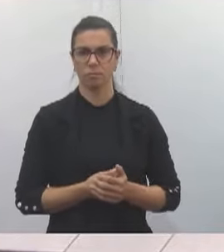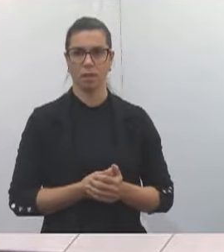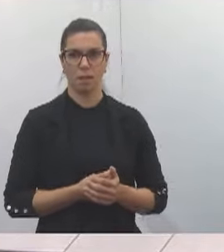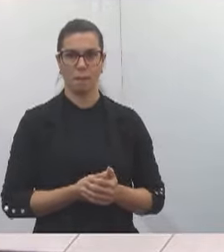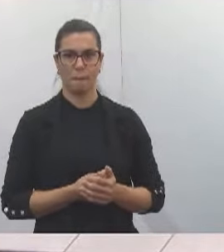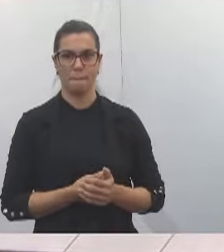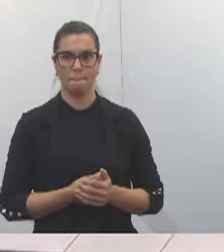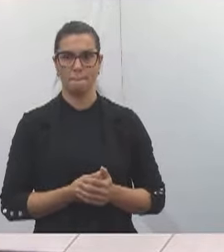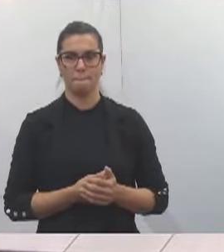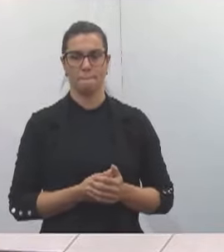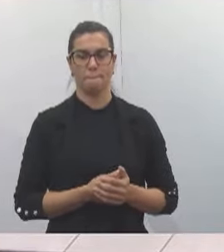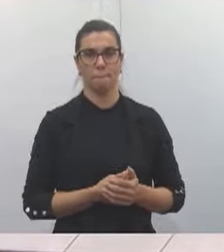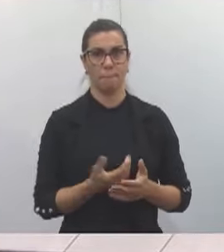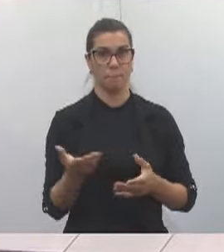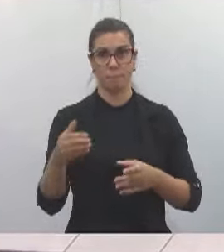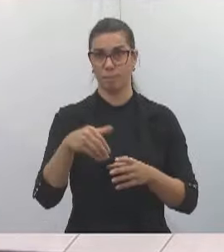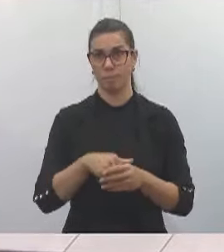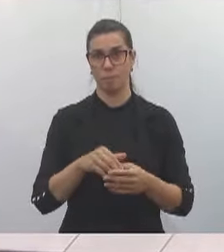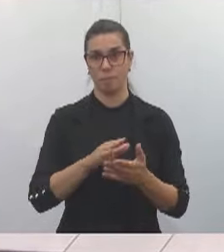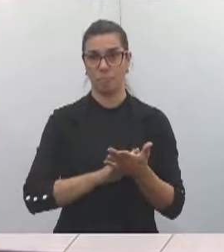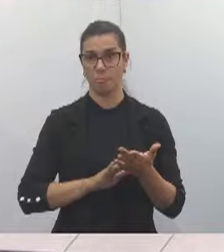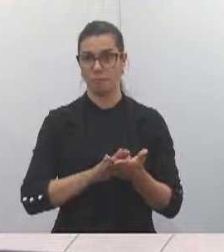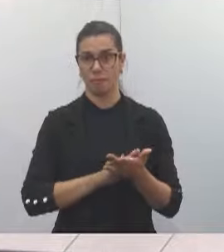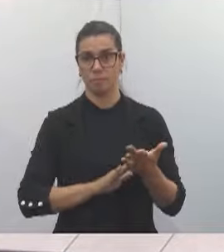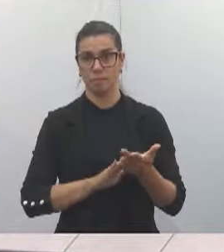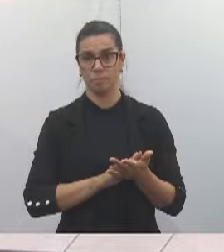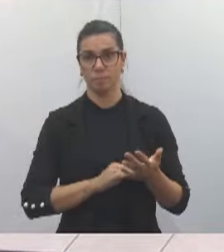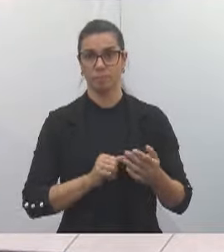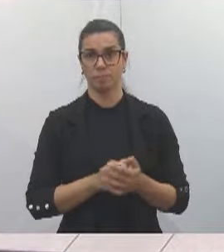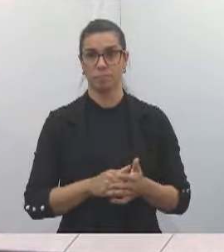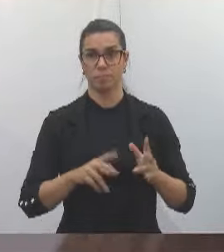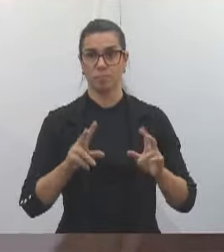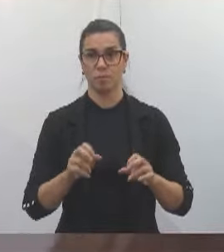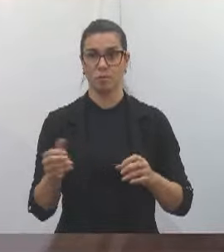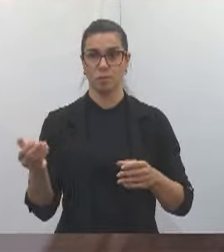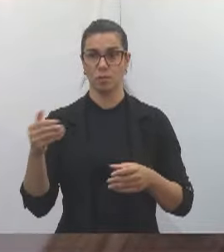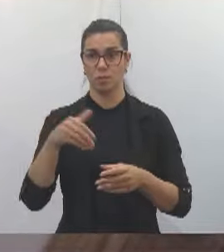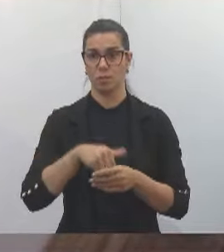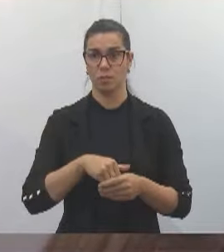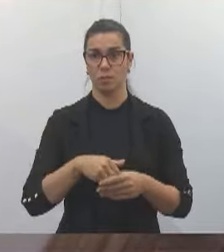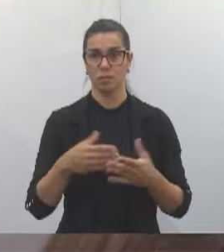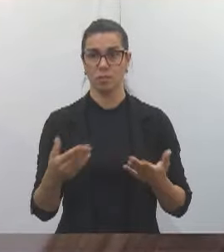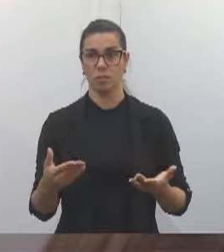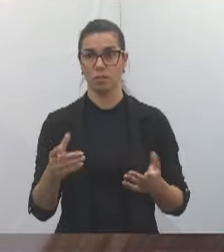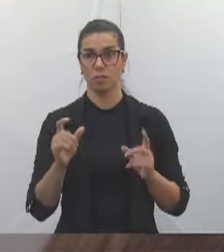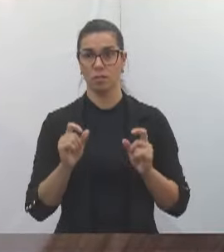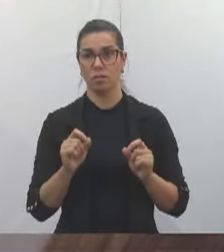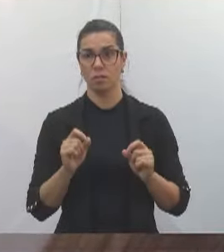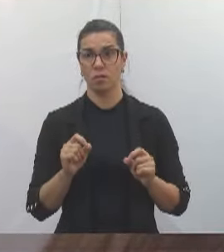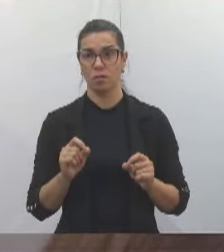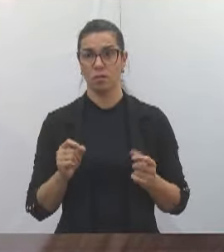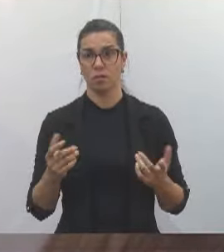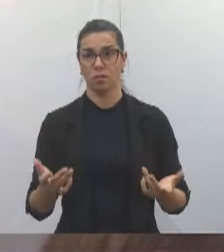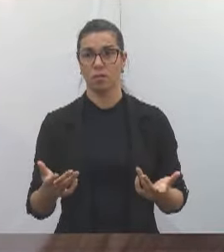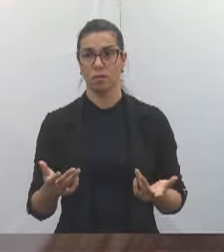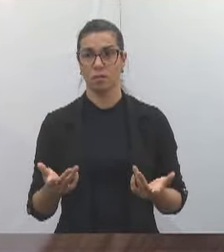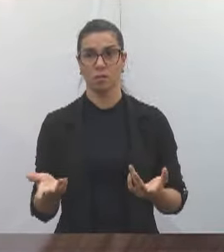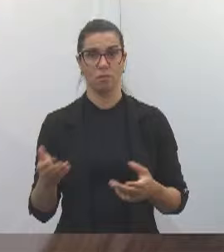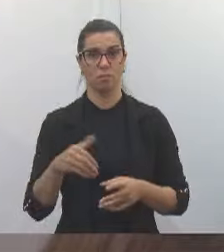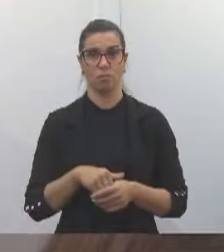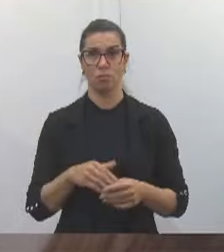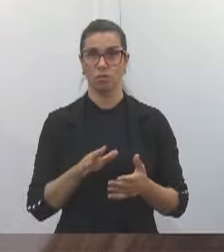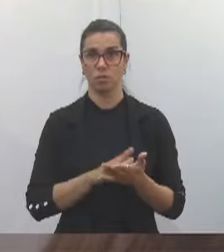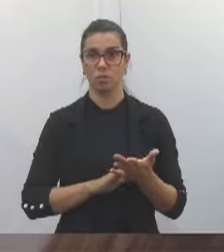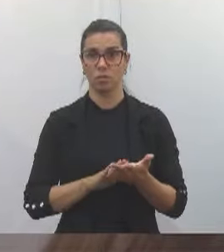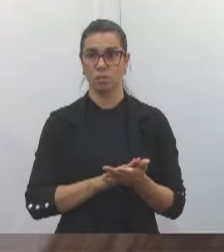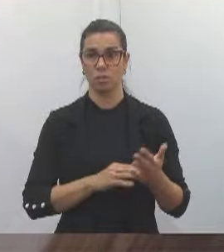voto, você não votou para ninguém, isso que eu estou querendo falar para você. Abstenção de voto é para quem? Você absteve o voto, você não votou para nada, nem para Santa